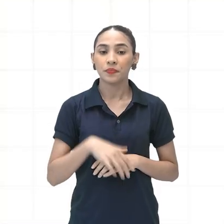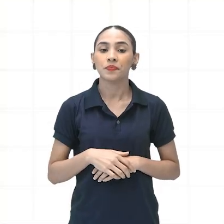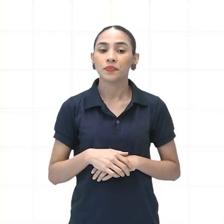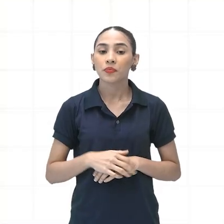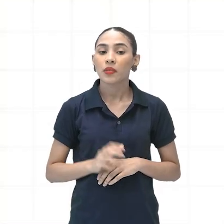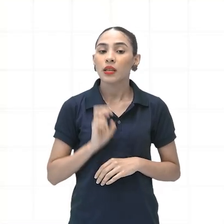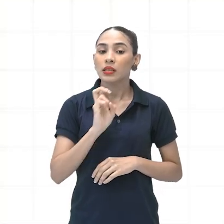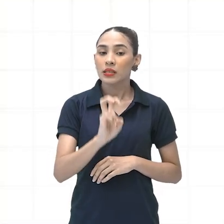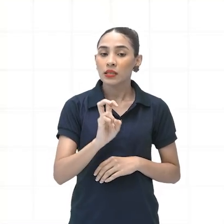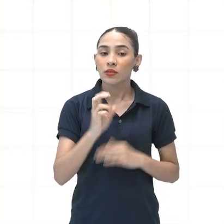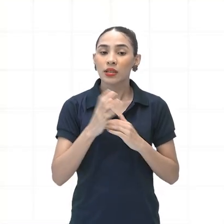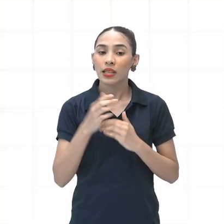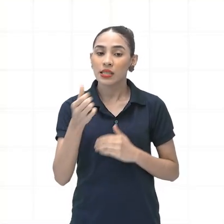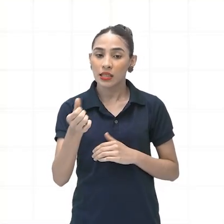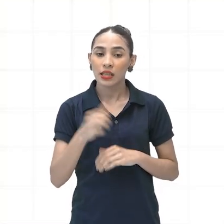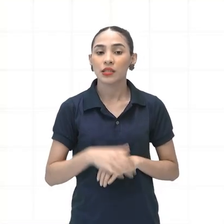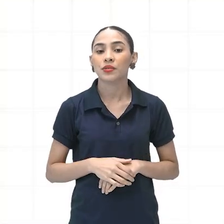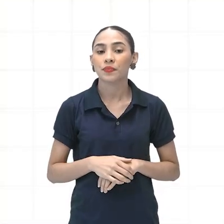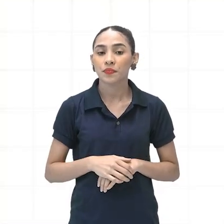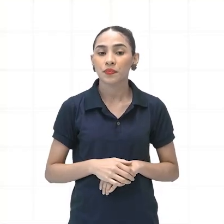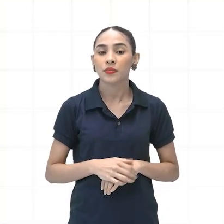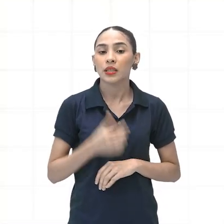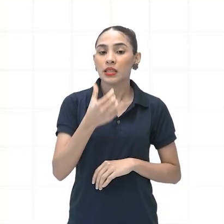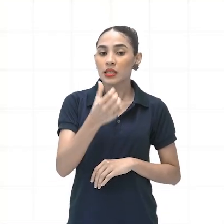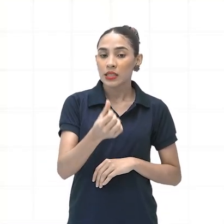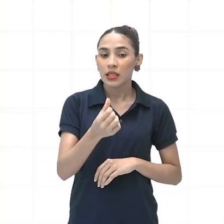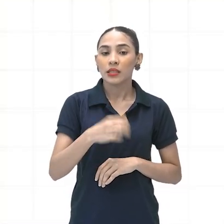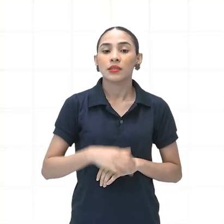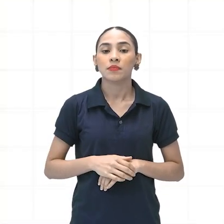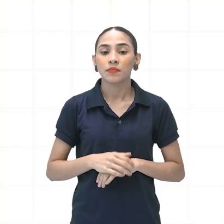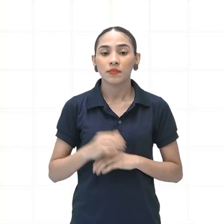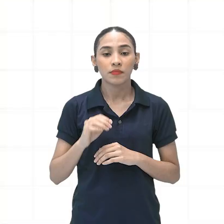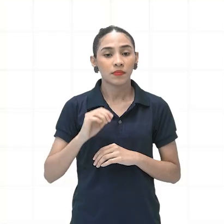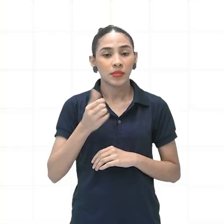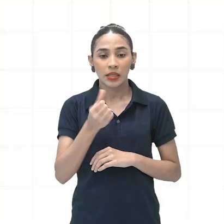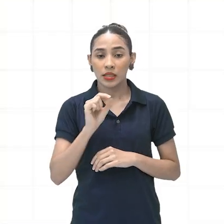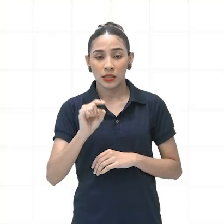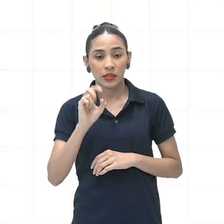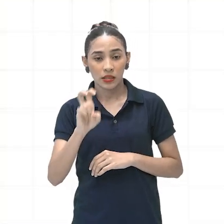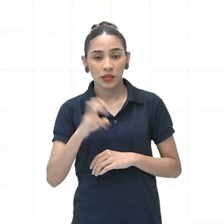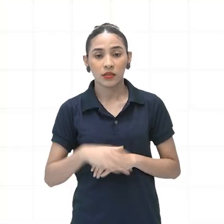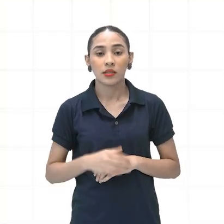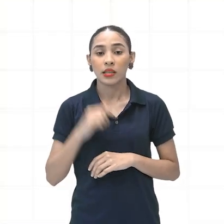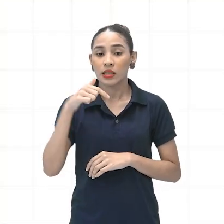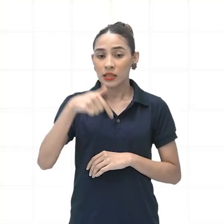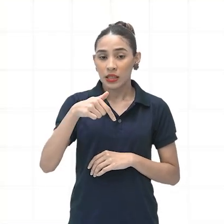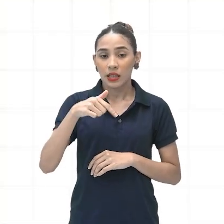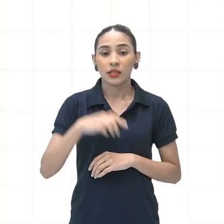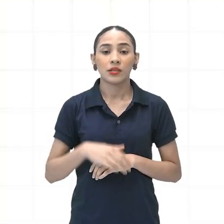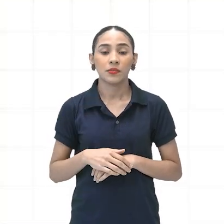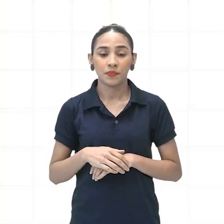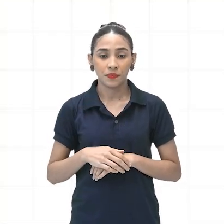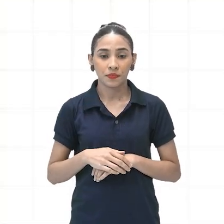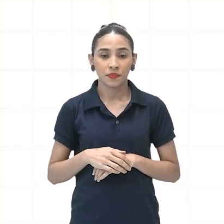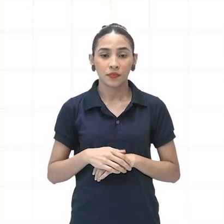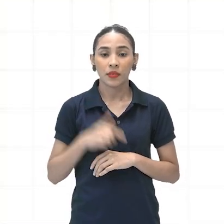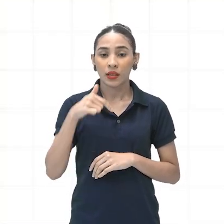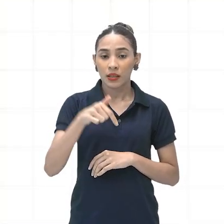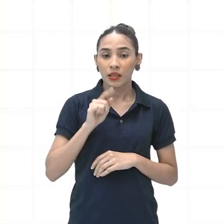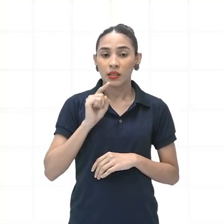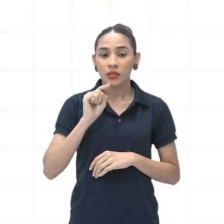De 5 a 6, de 6 a 5 a 6,5, de 6,5 a 7, de 7